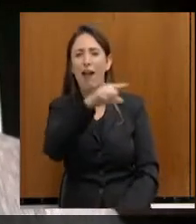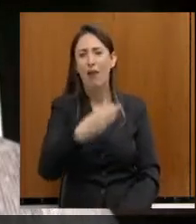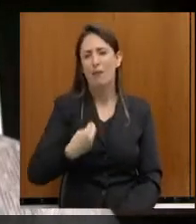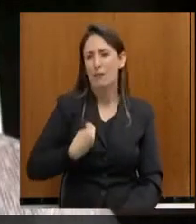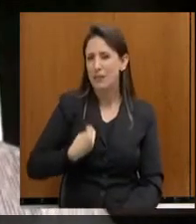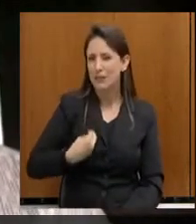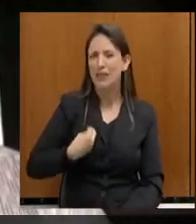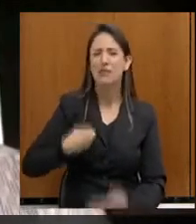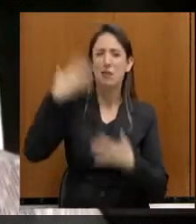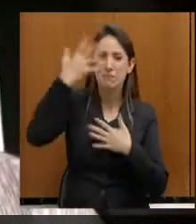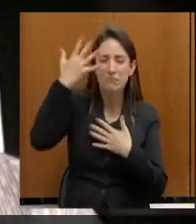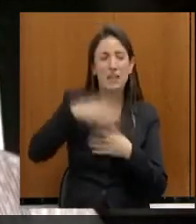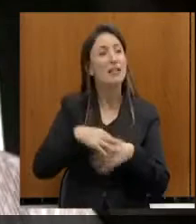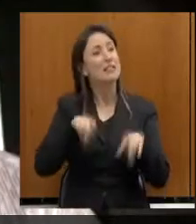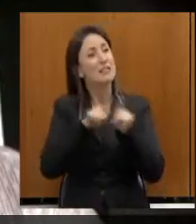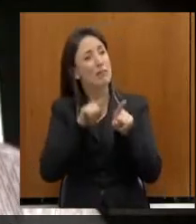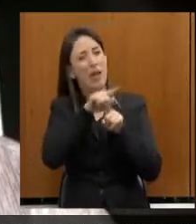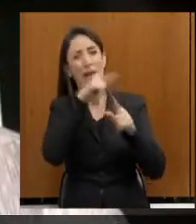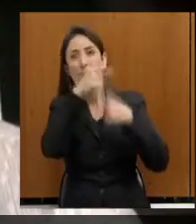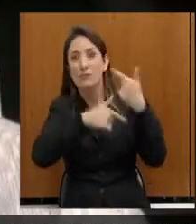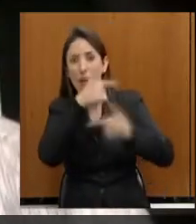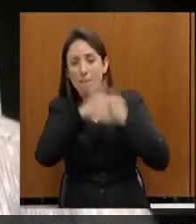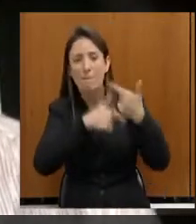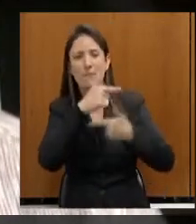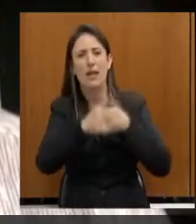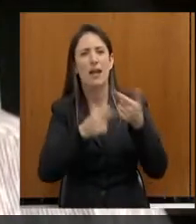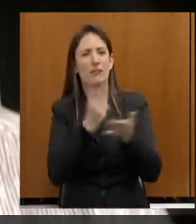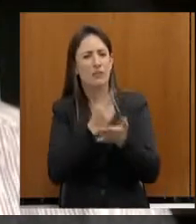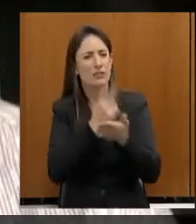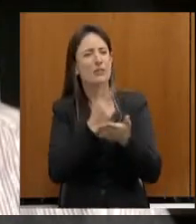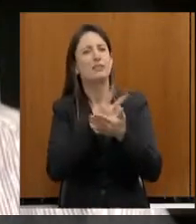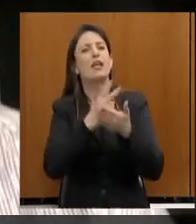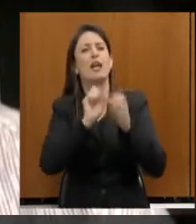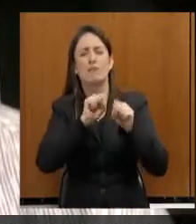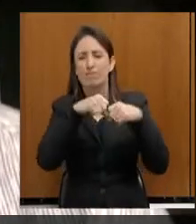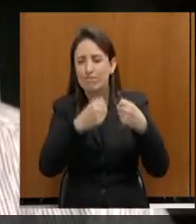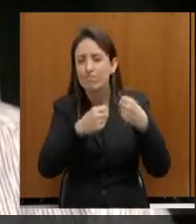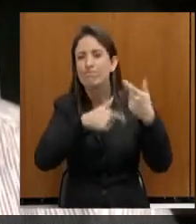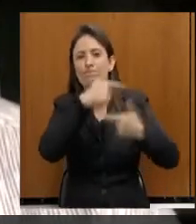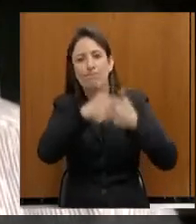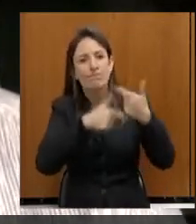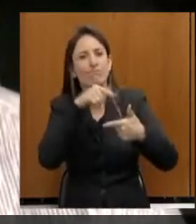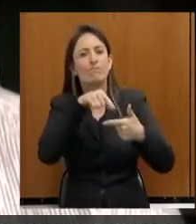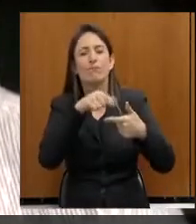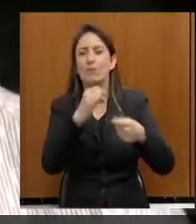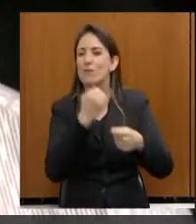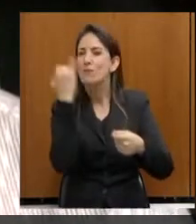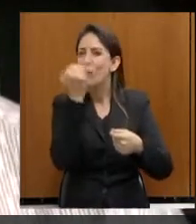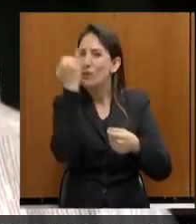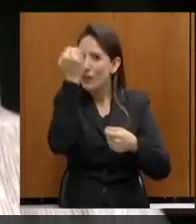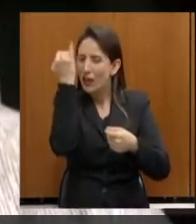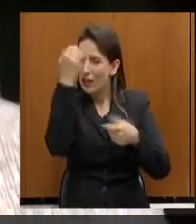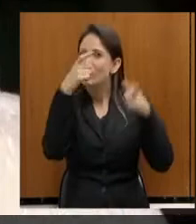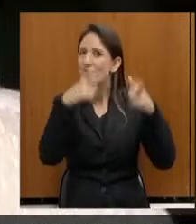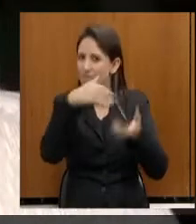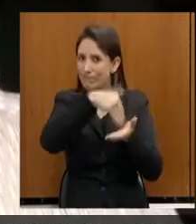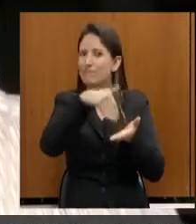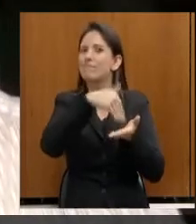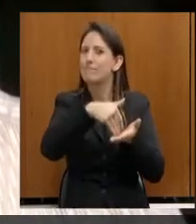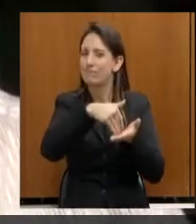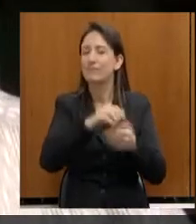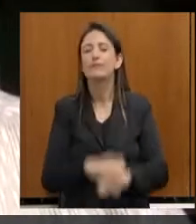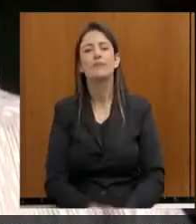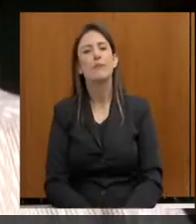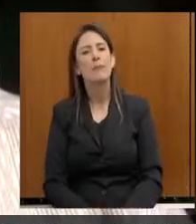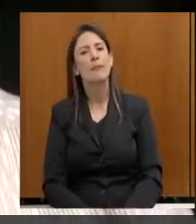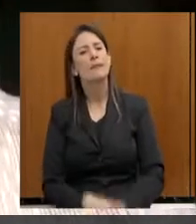pelo seu trabalho que vem exercendo a frente desta secretaria e secretária